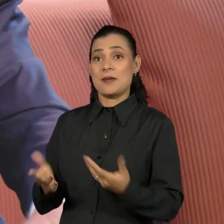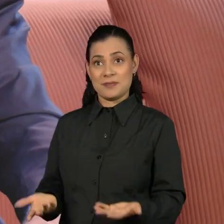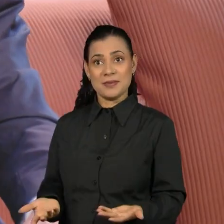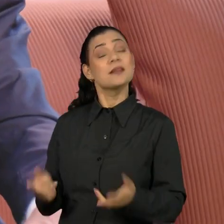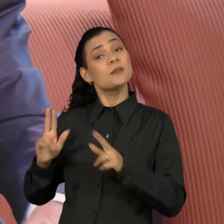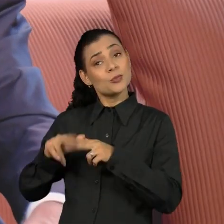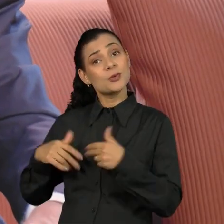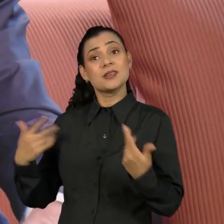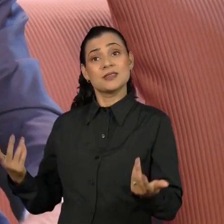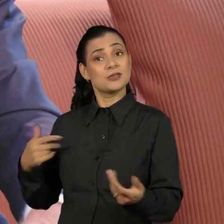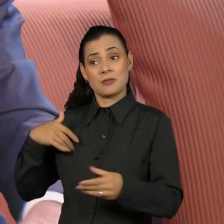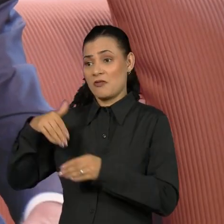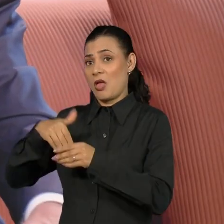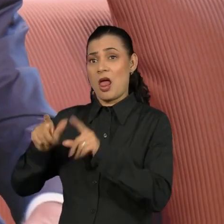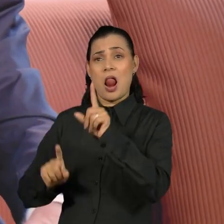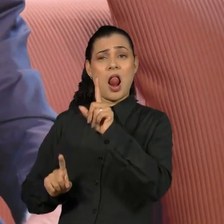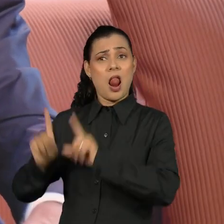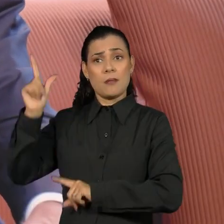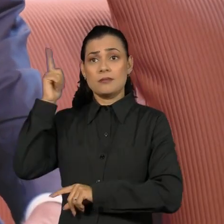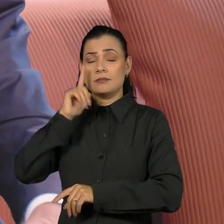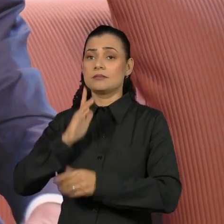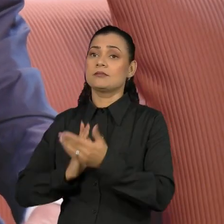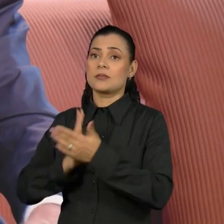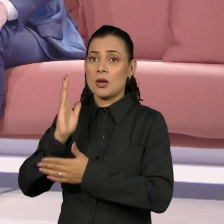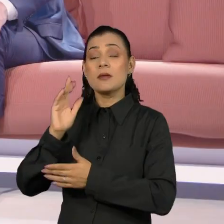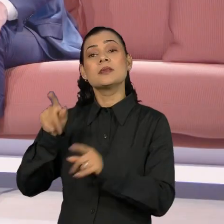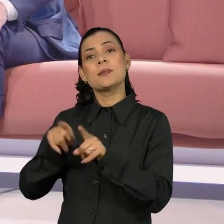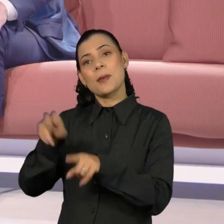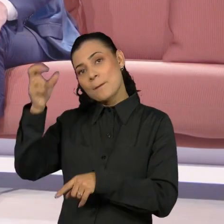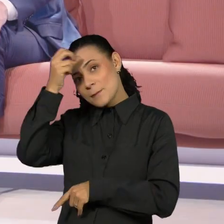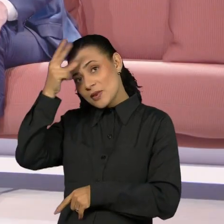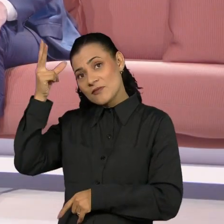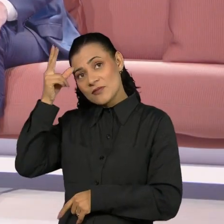Acabei sendo mais votado e aí depois prefeito de